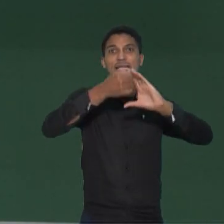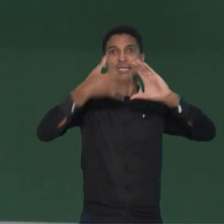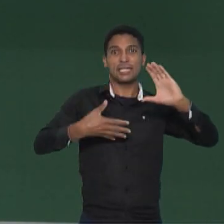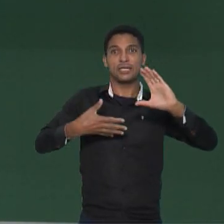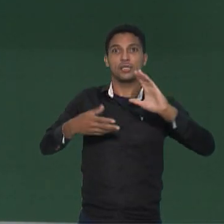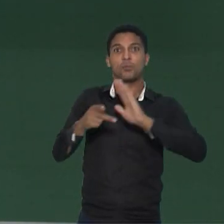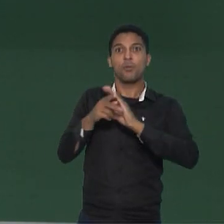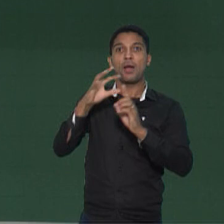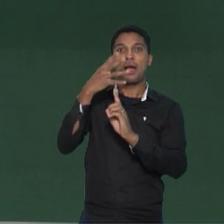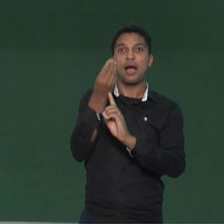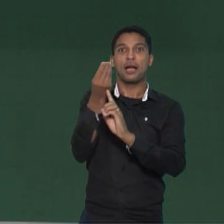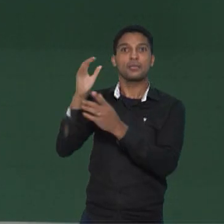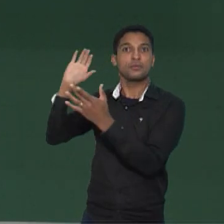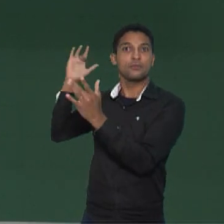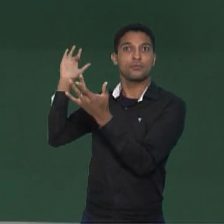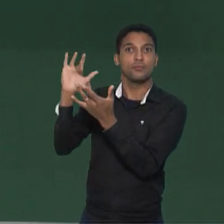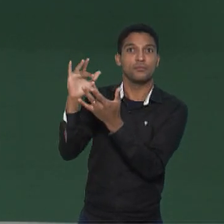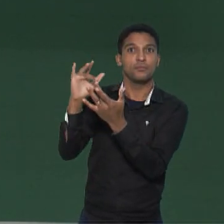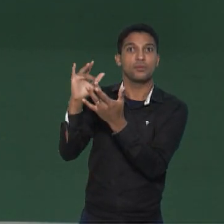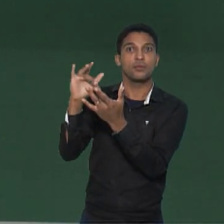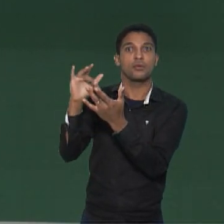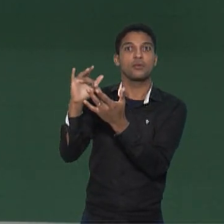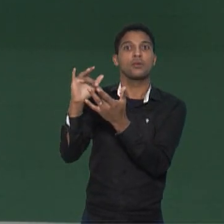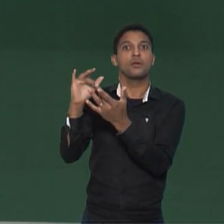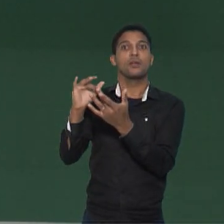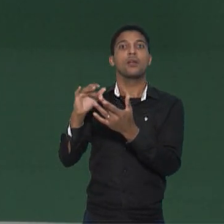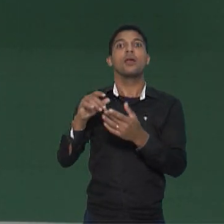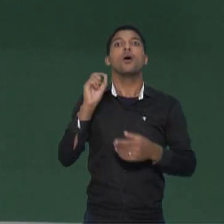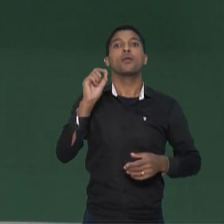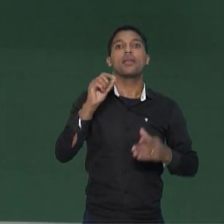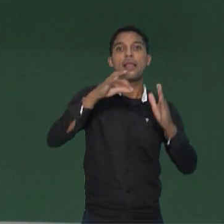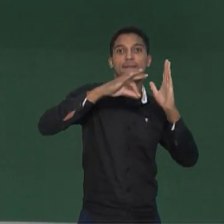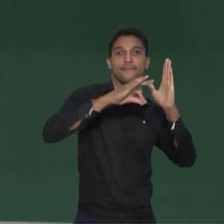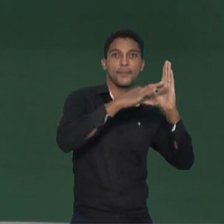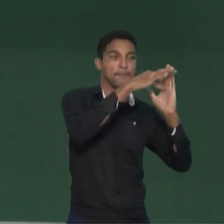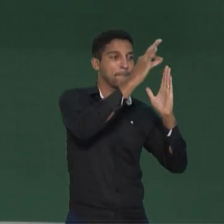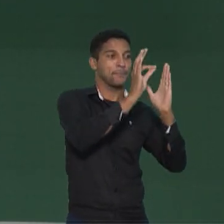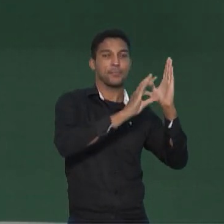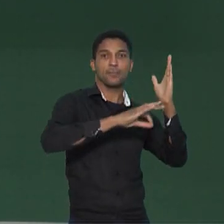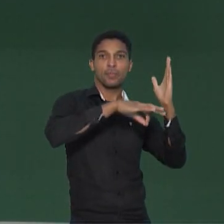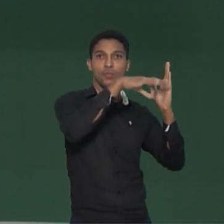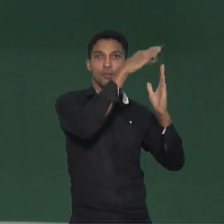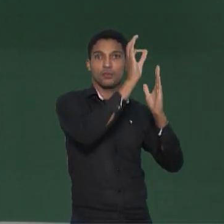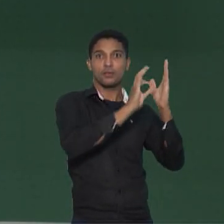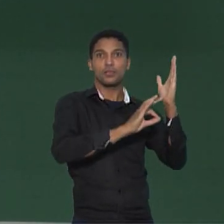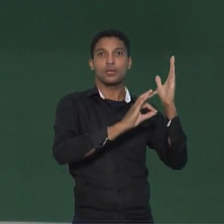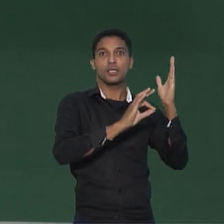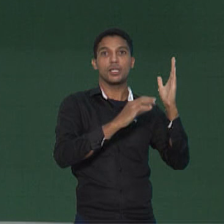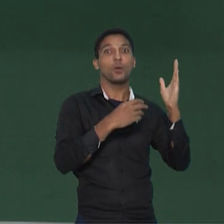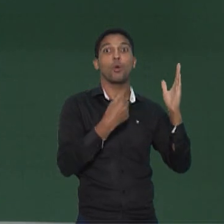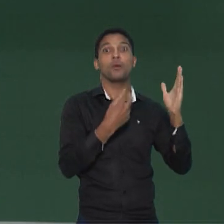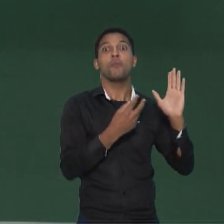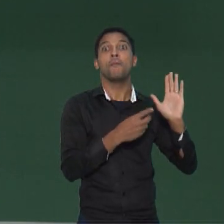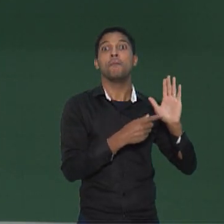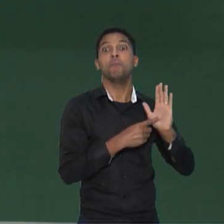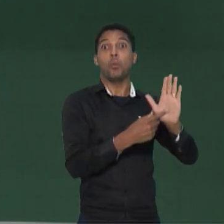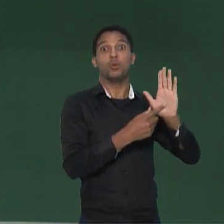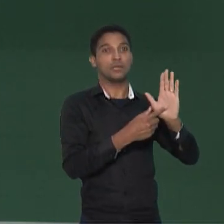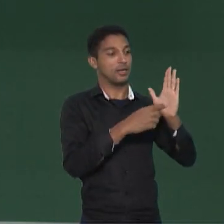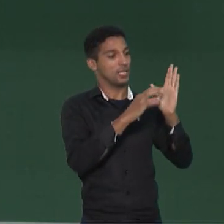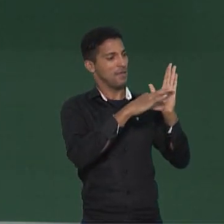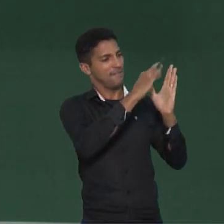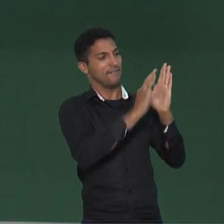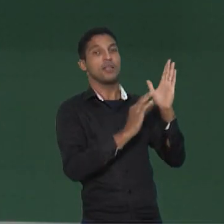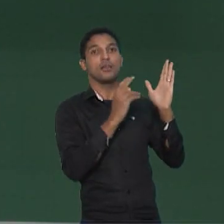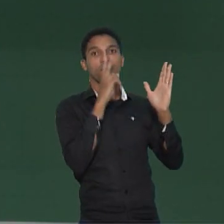que é a singularidade do movimento neoclassicismo, é a pincelada. Tá? A pincelada não podia ser vista, não podia ser percebida.